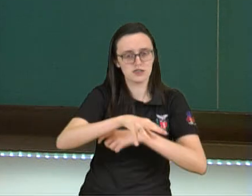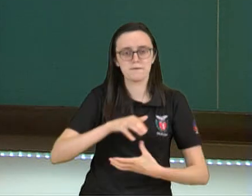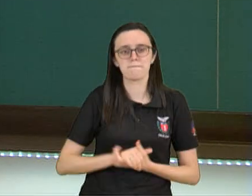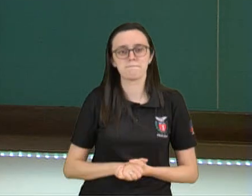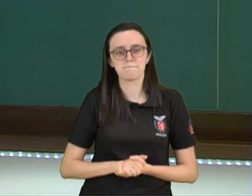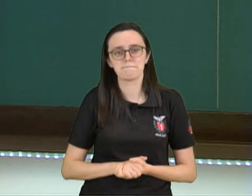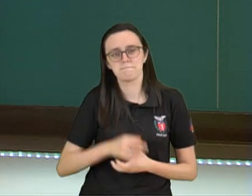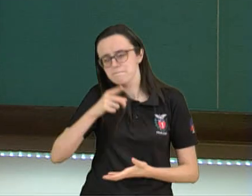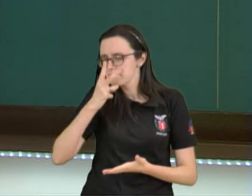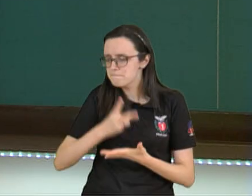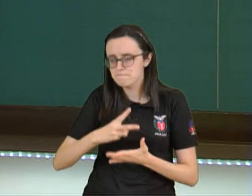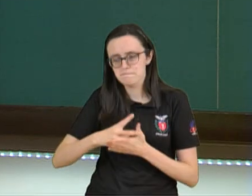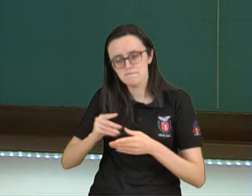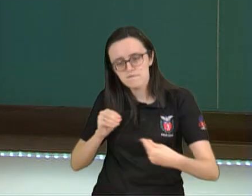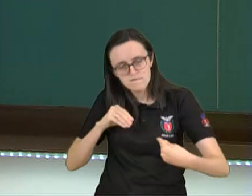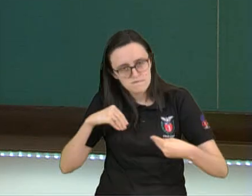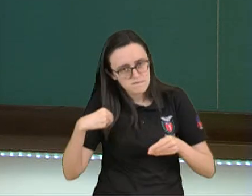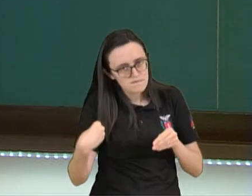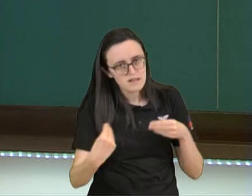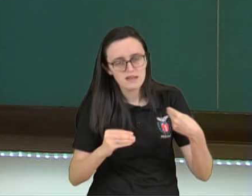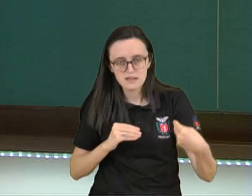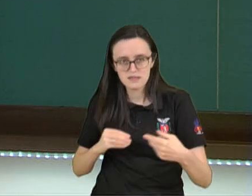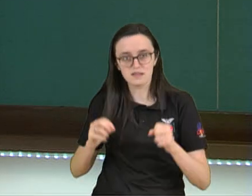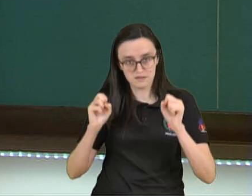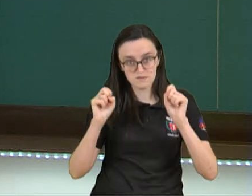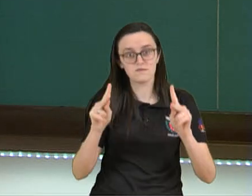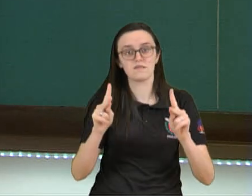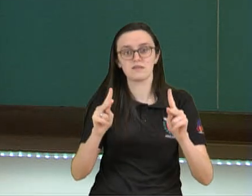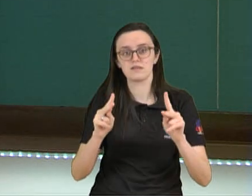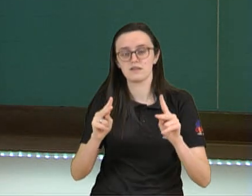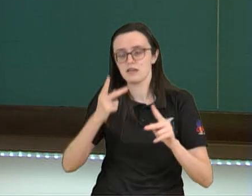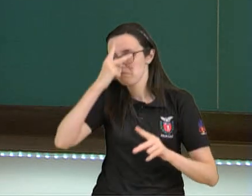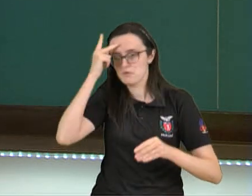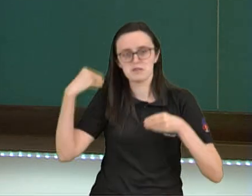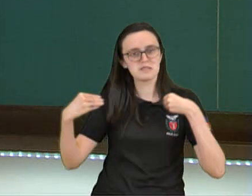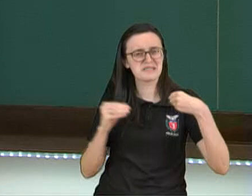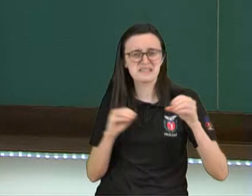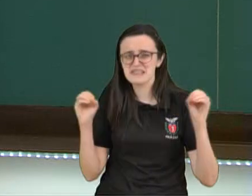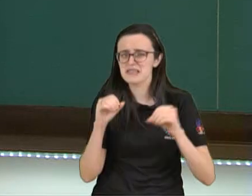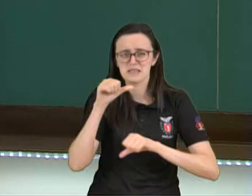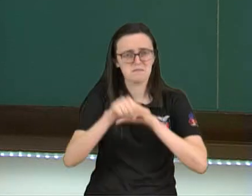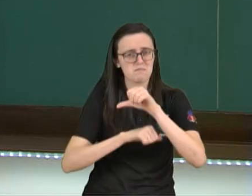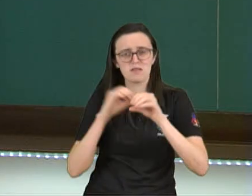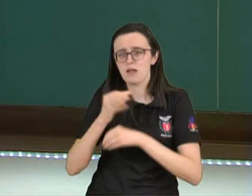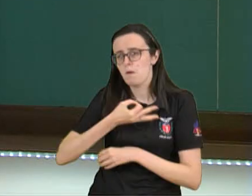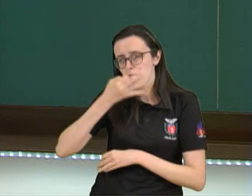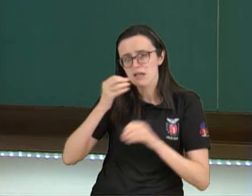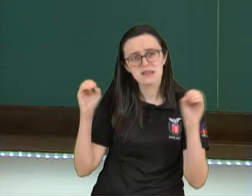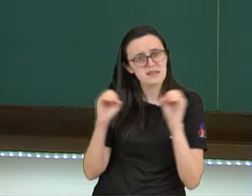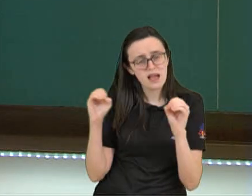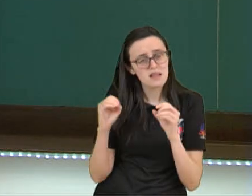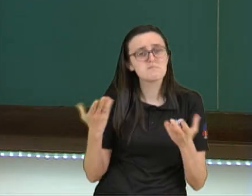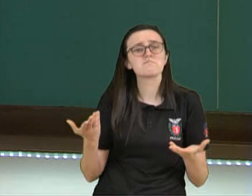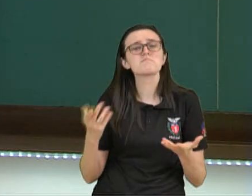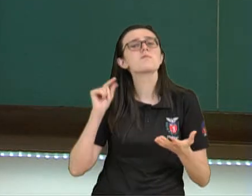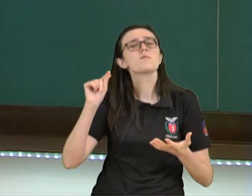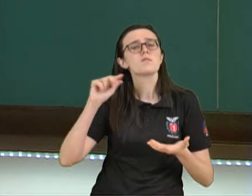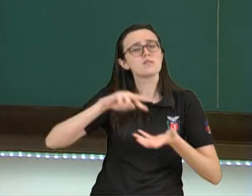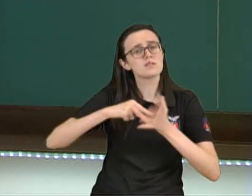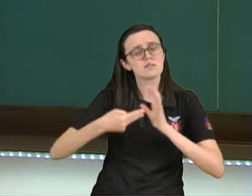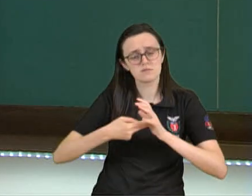mantenha-se flexível, ok? Uma pessoa que é inflexível, que nunca muda sua opinião, ela vai